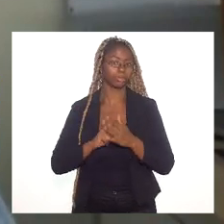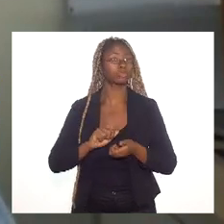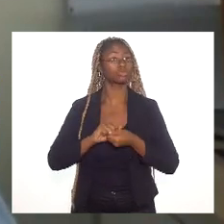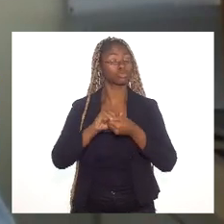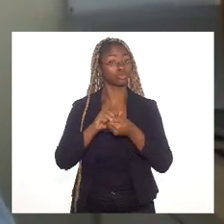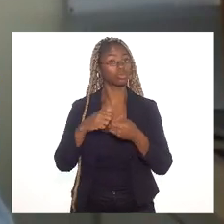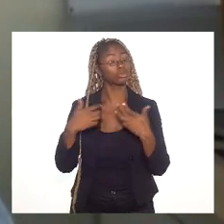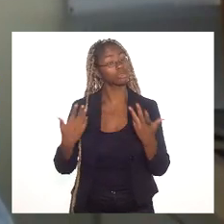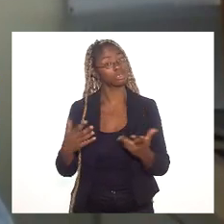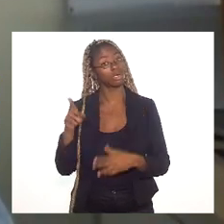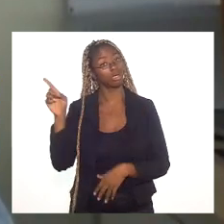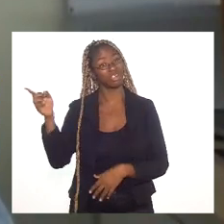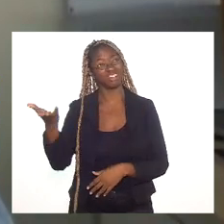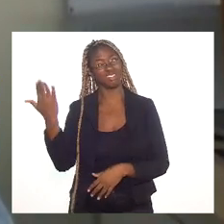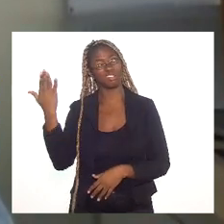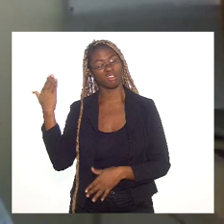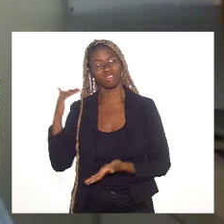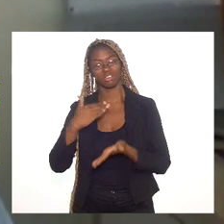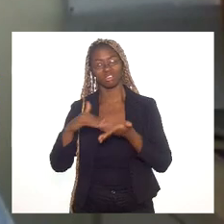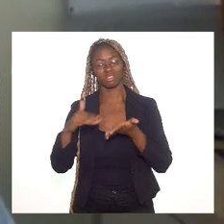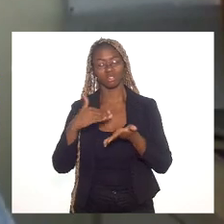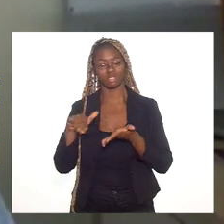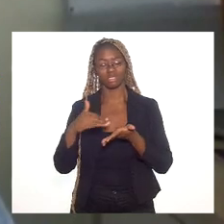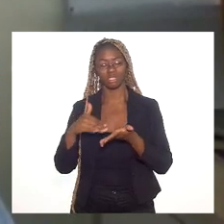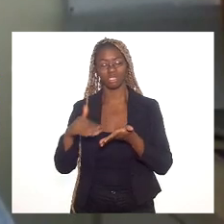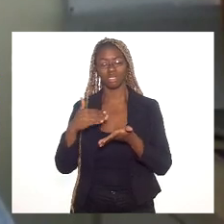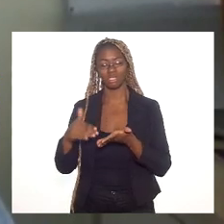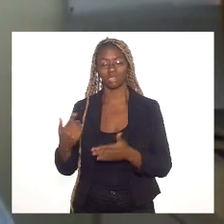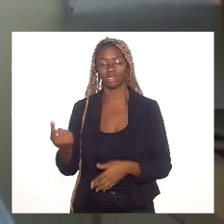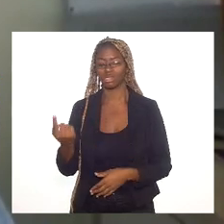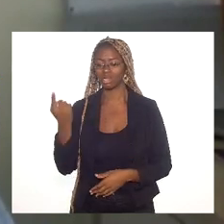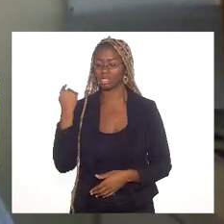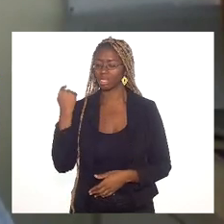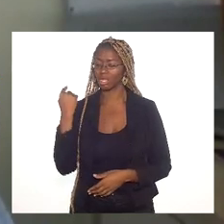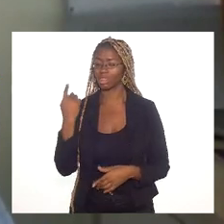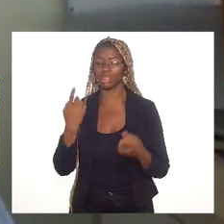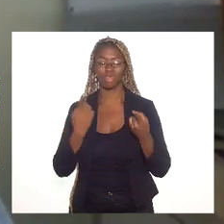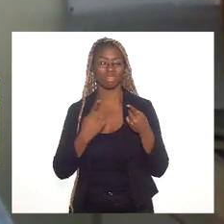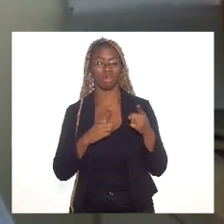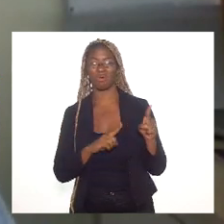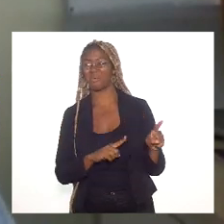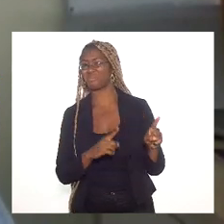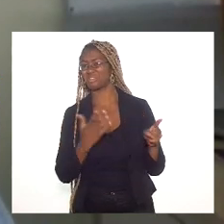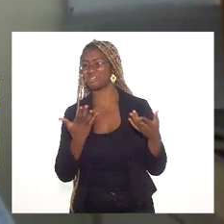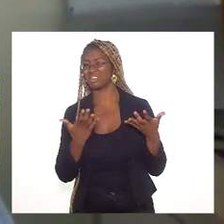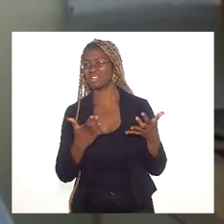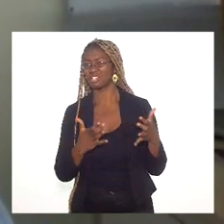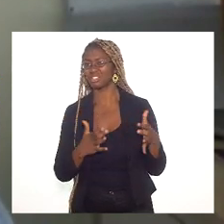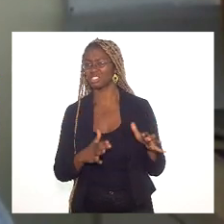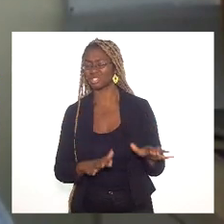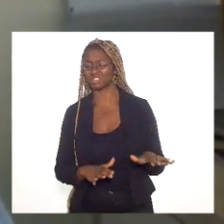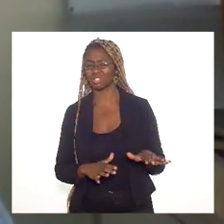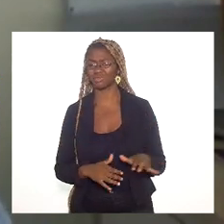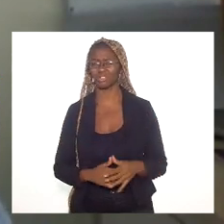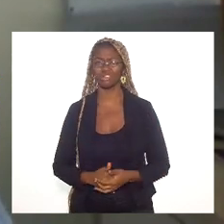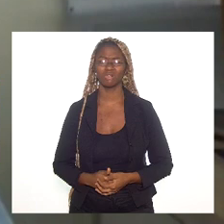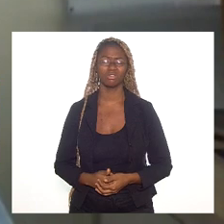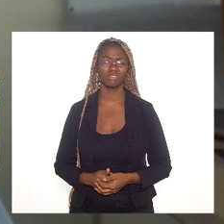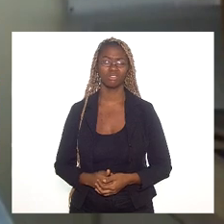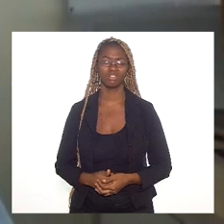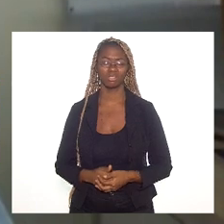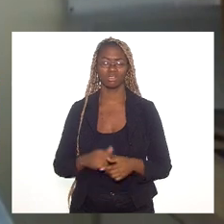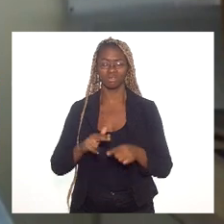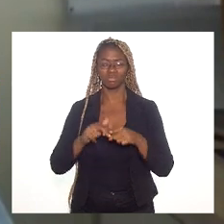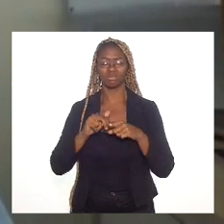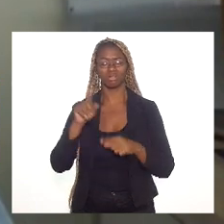o então secretário Tristão era absolutamente contrário, porque a lógica do